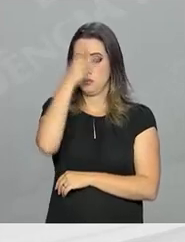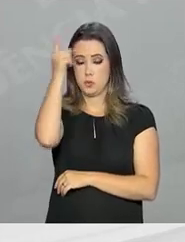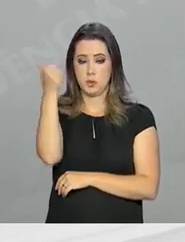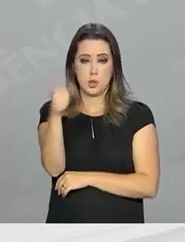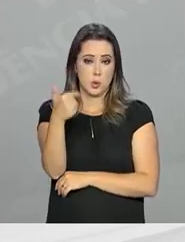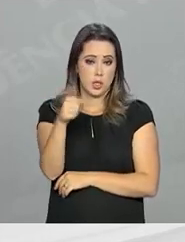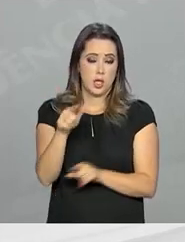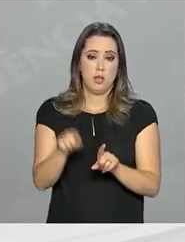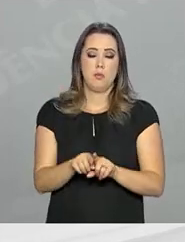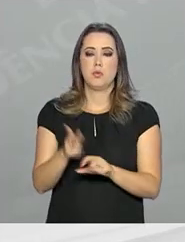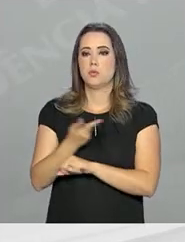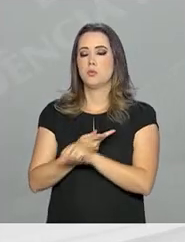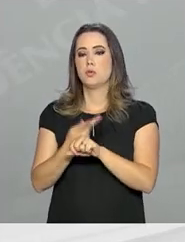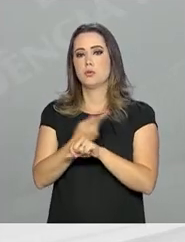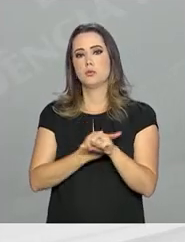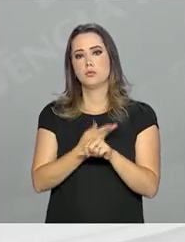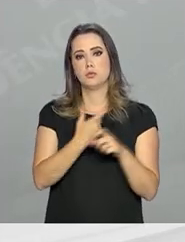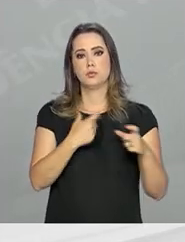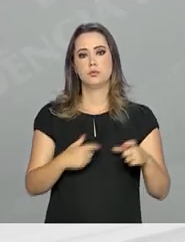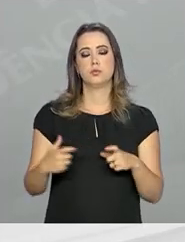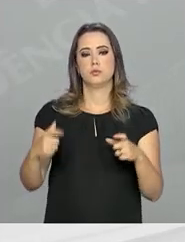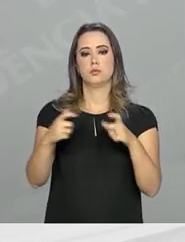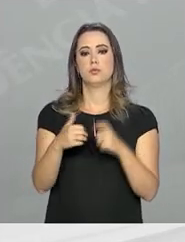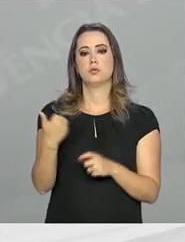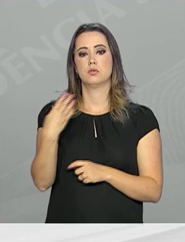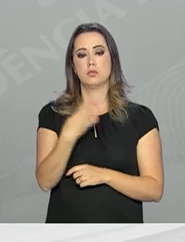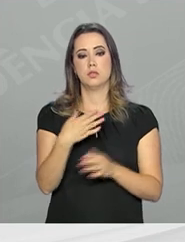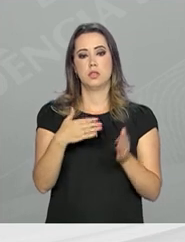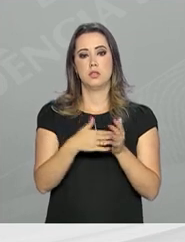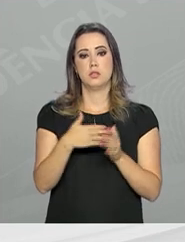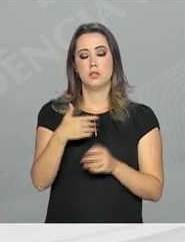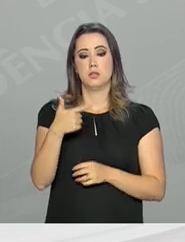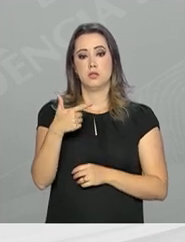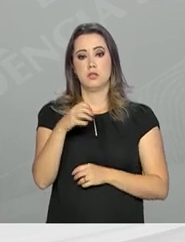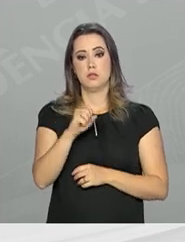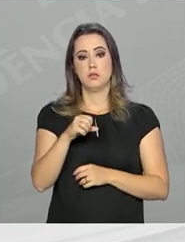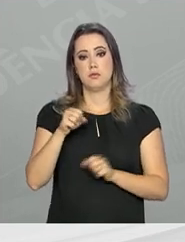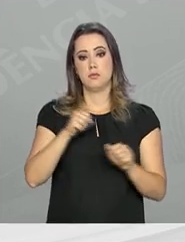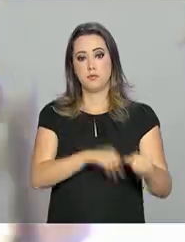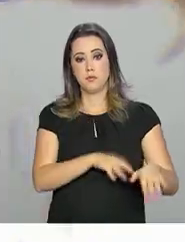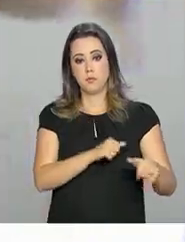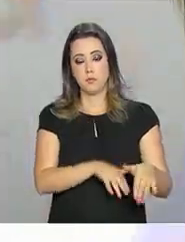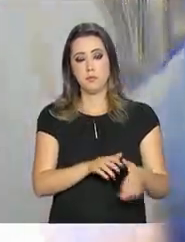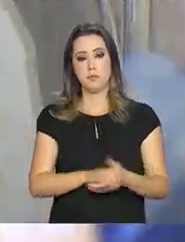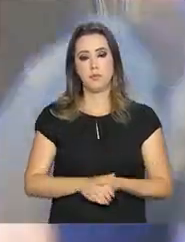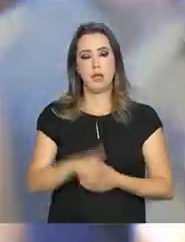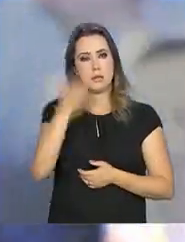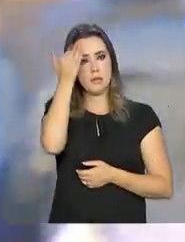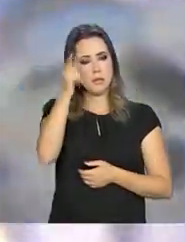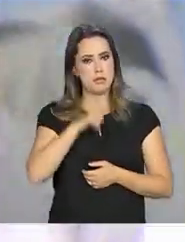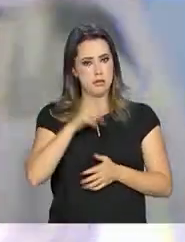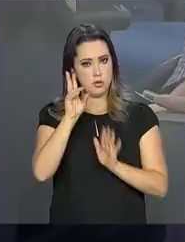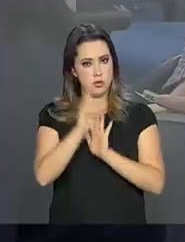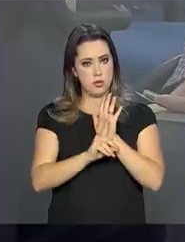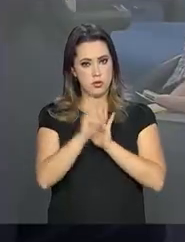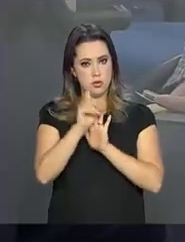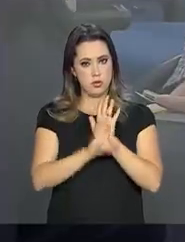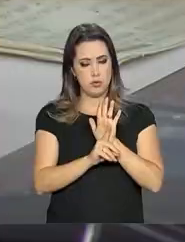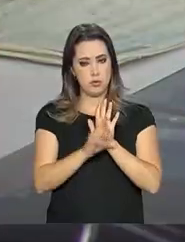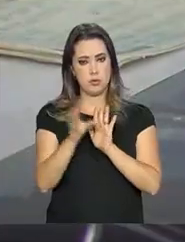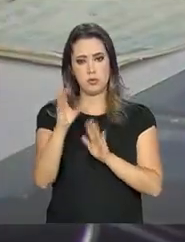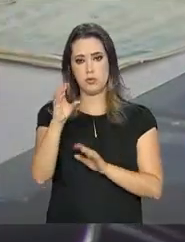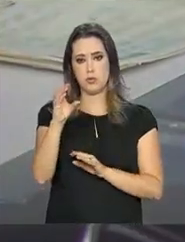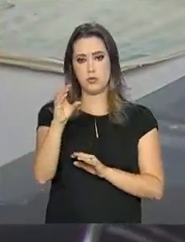nesses bancos pode procurar as agências de 14 de agosto a 28 de setembro para saber se você tem direito à cota